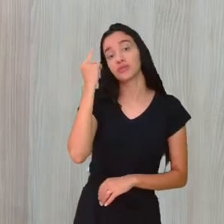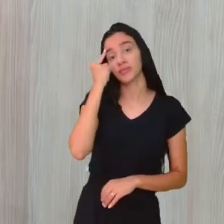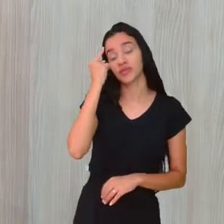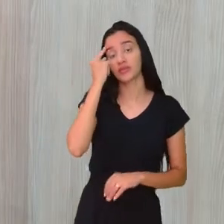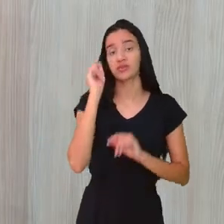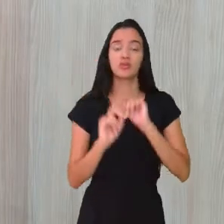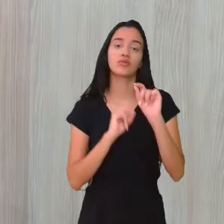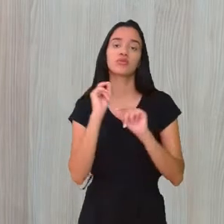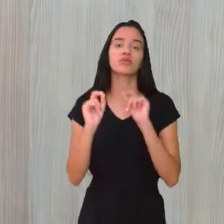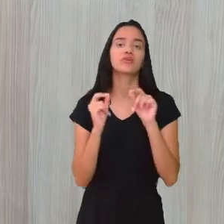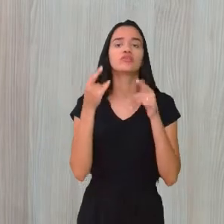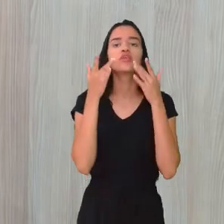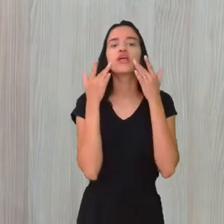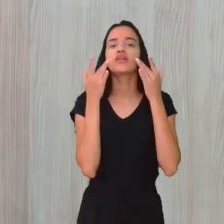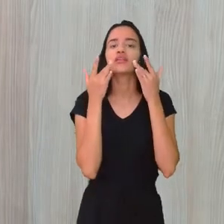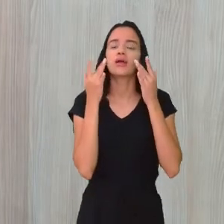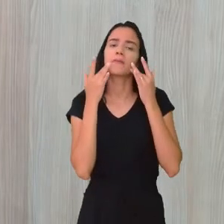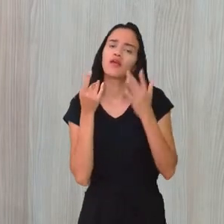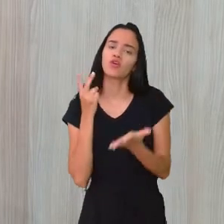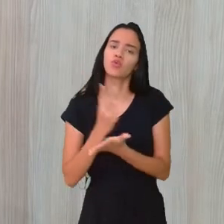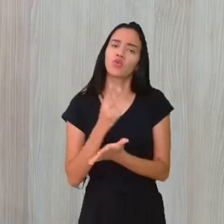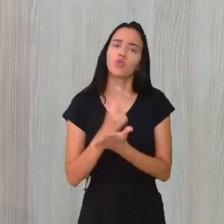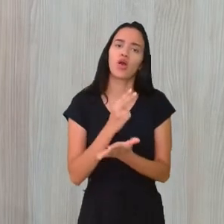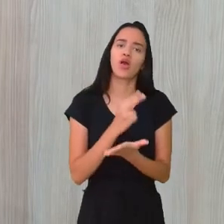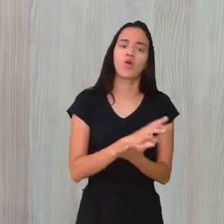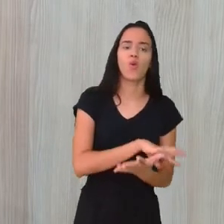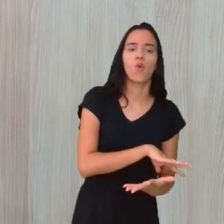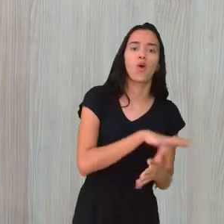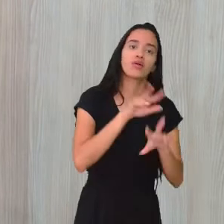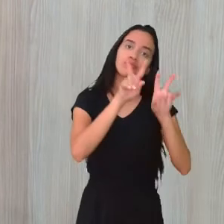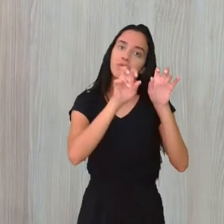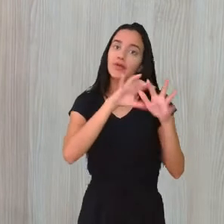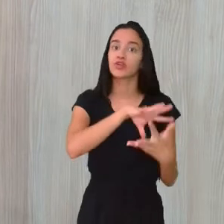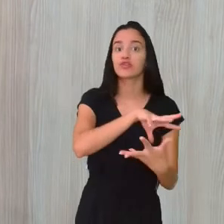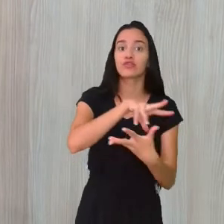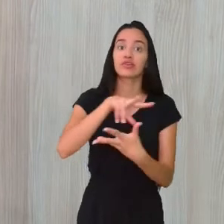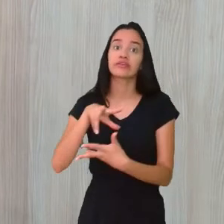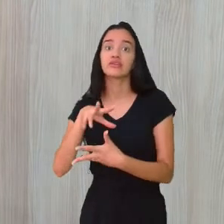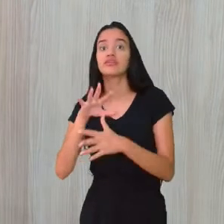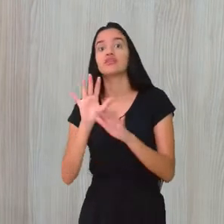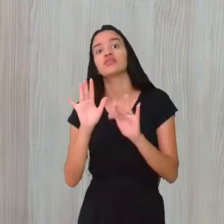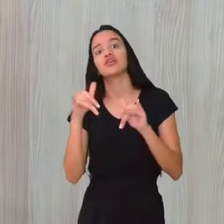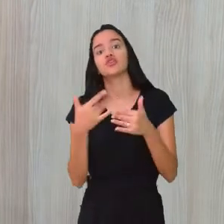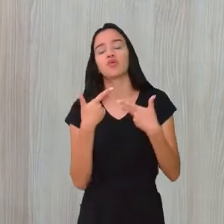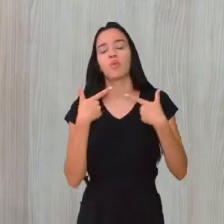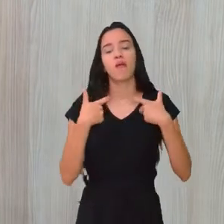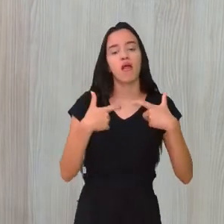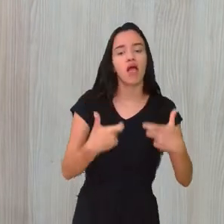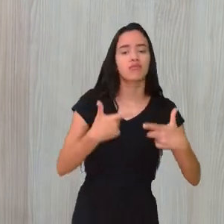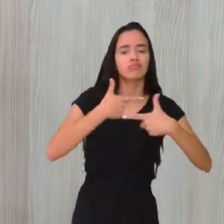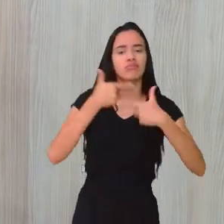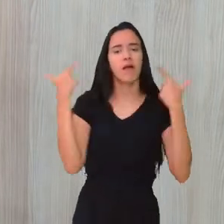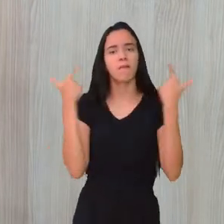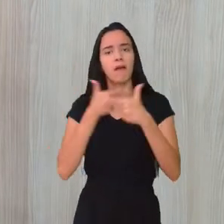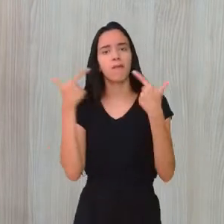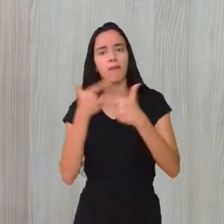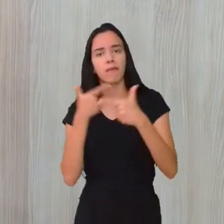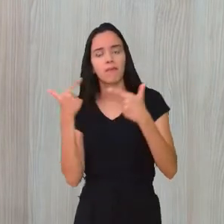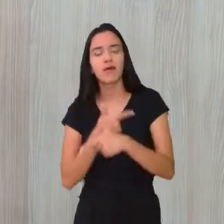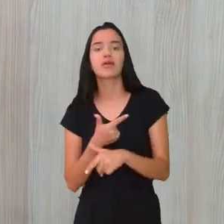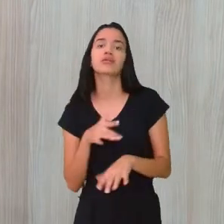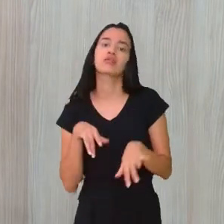os temas do teatro, eles continuam sendo temas universais. A gente vai ter histórias sobre amor, sobre guerra, sobre